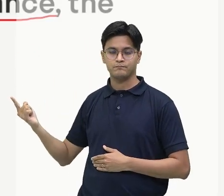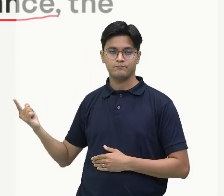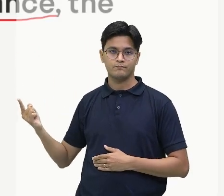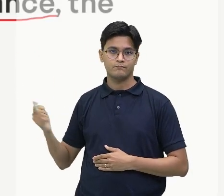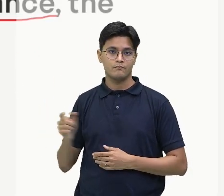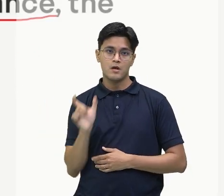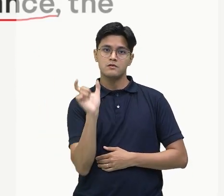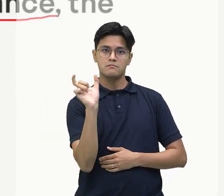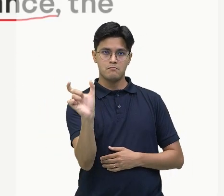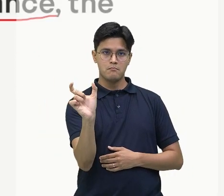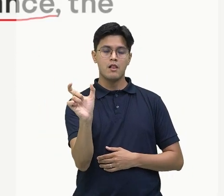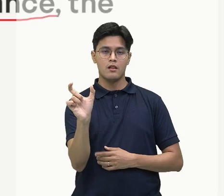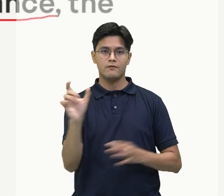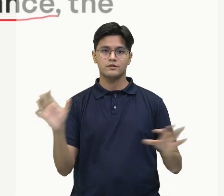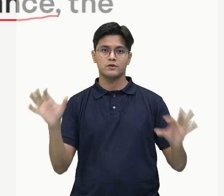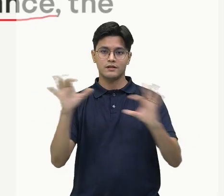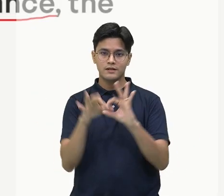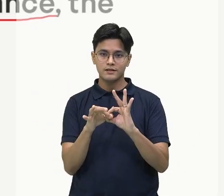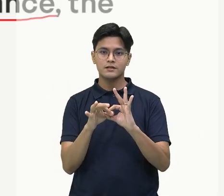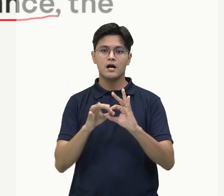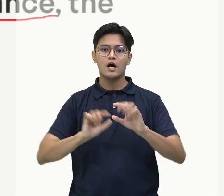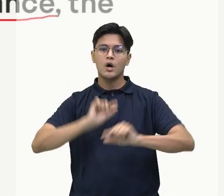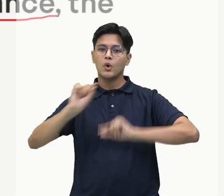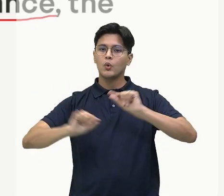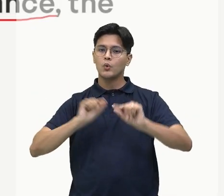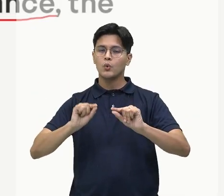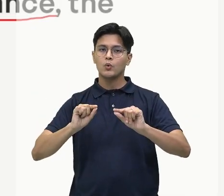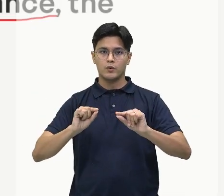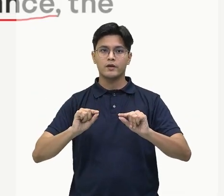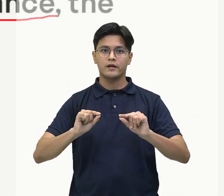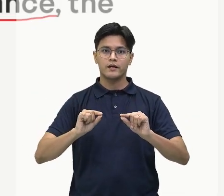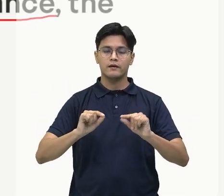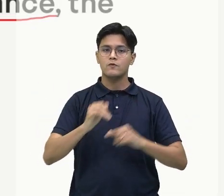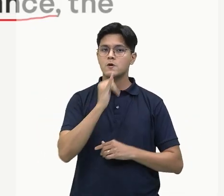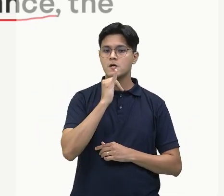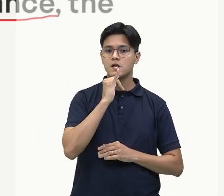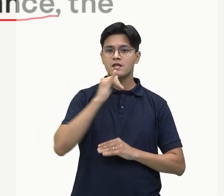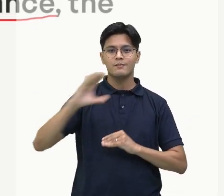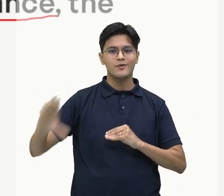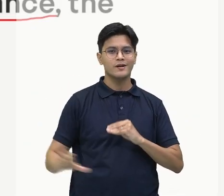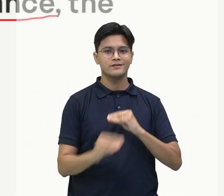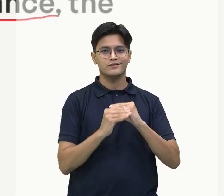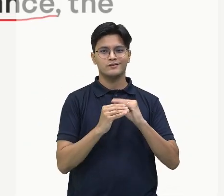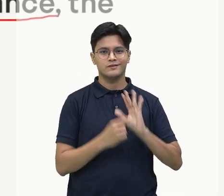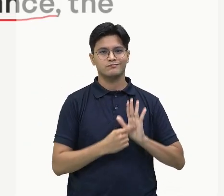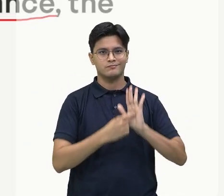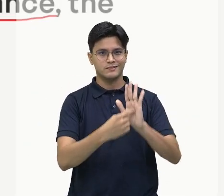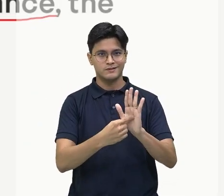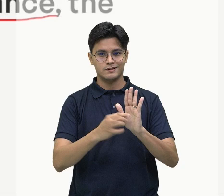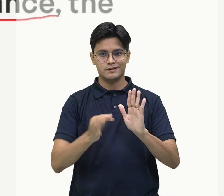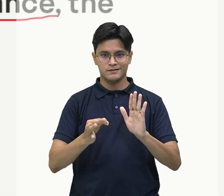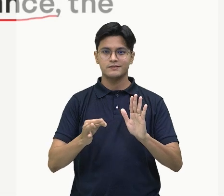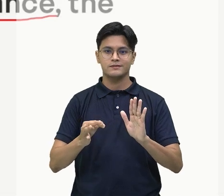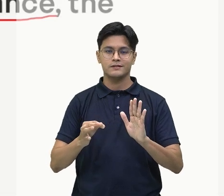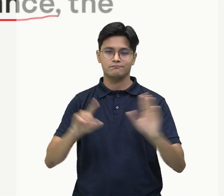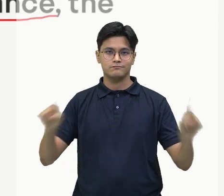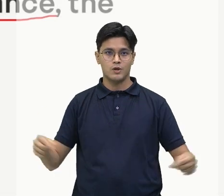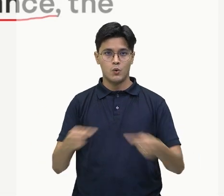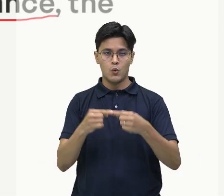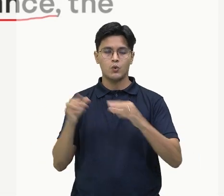conectivos aqui vão passar, né? Eles vão adicionar aí um exemplo àquilo que está sendo comentado dentro daquele